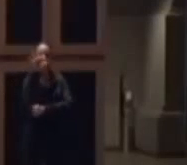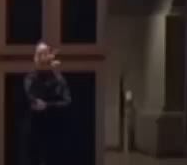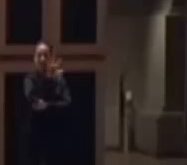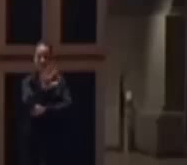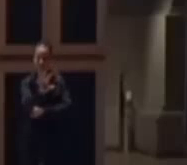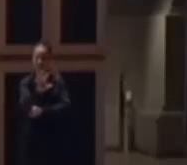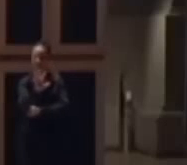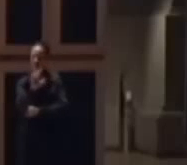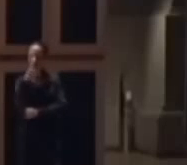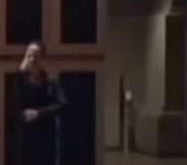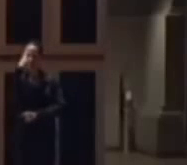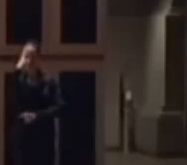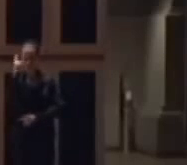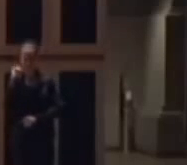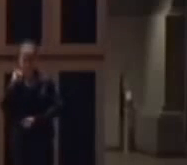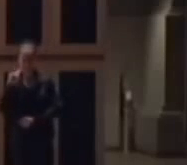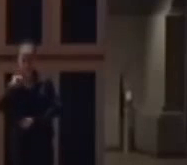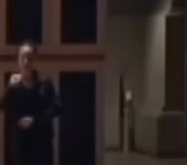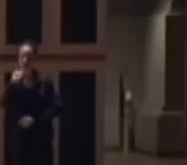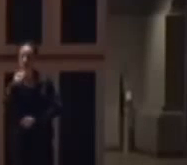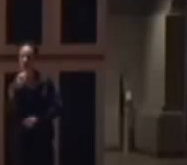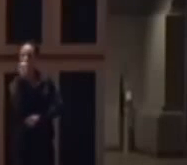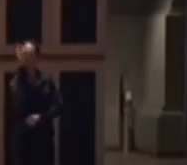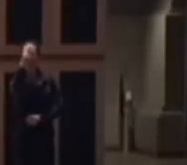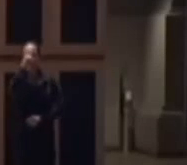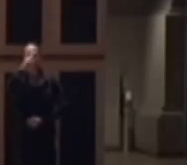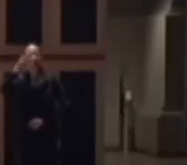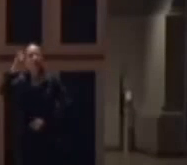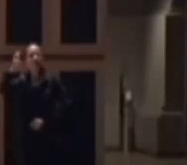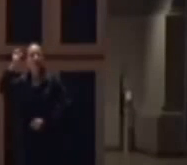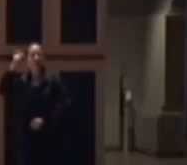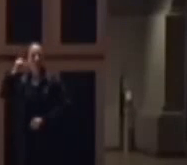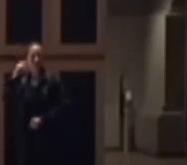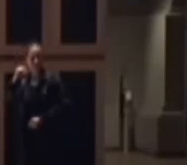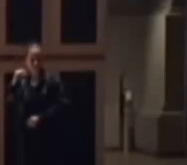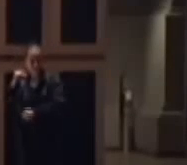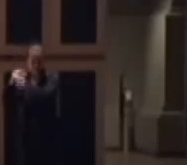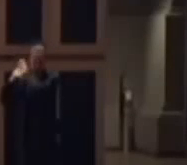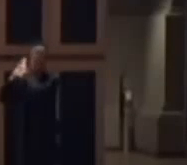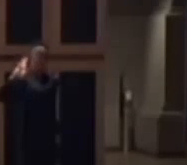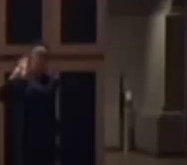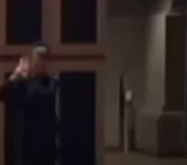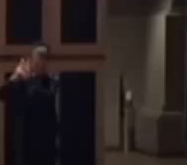a gente sabe que o estado, desde o começo, ele afastou um pouco dos vícios